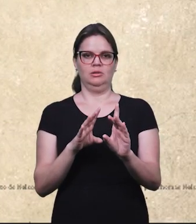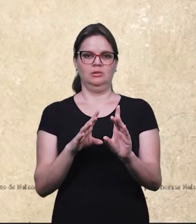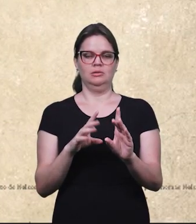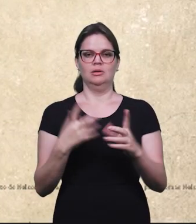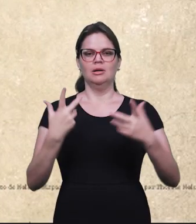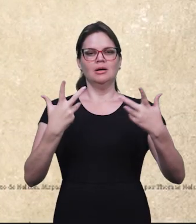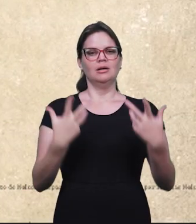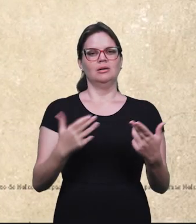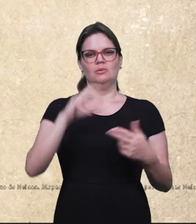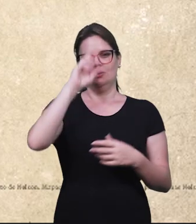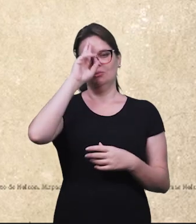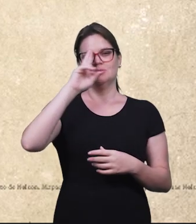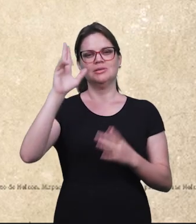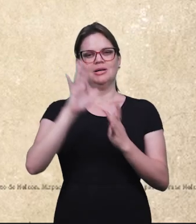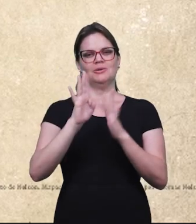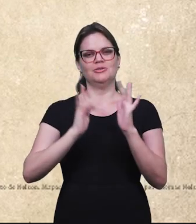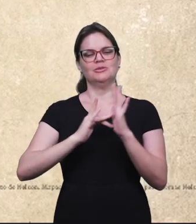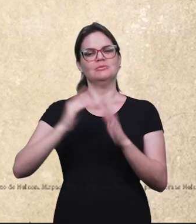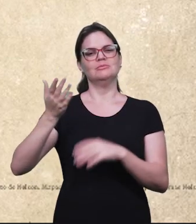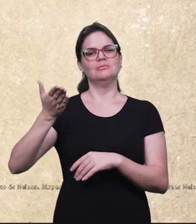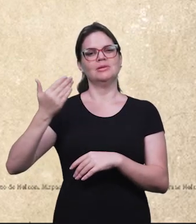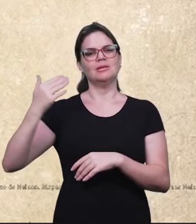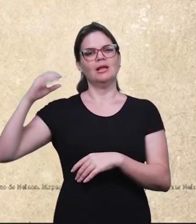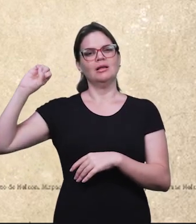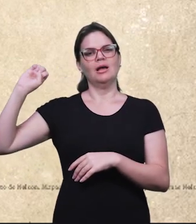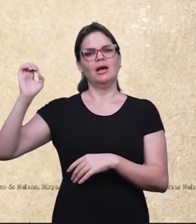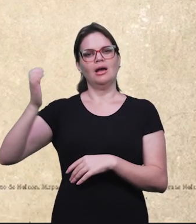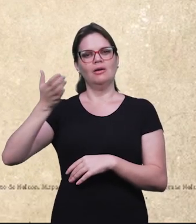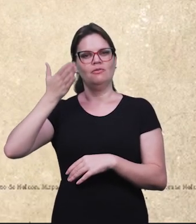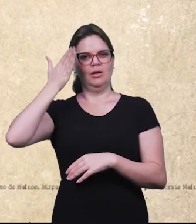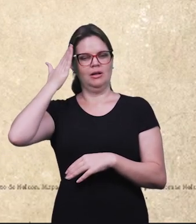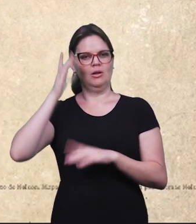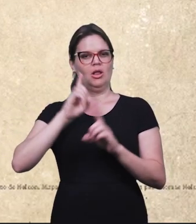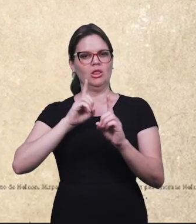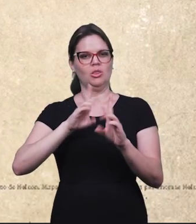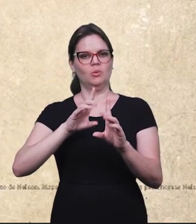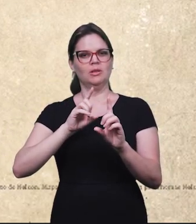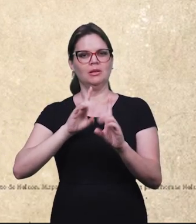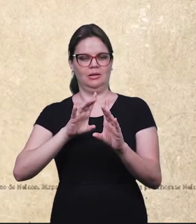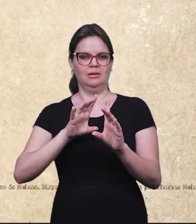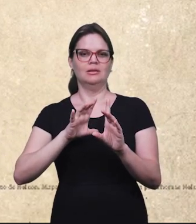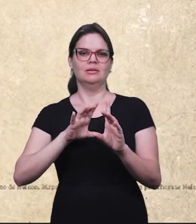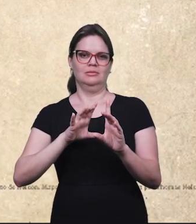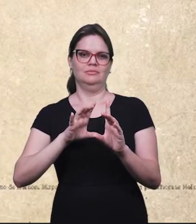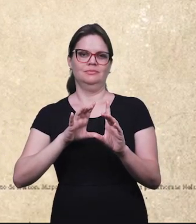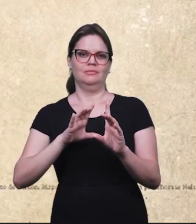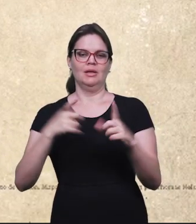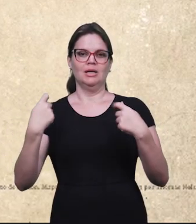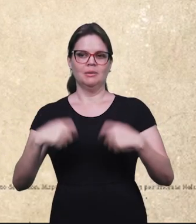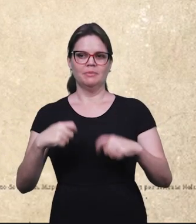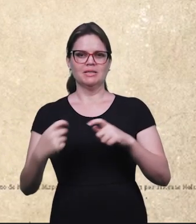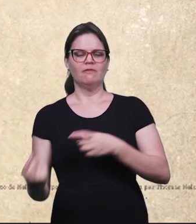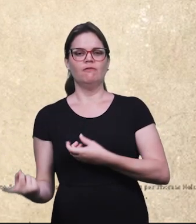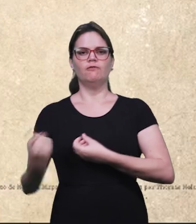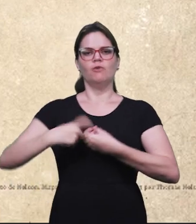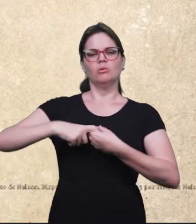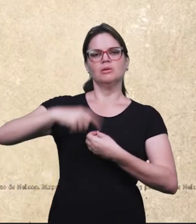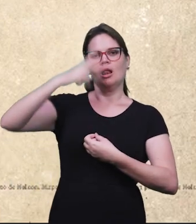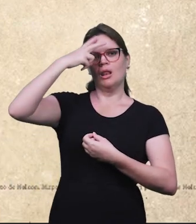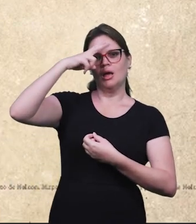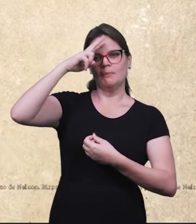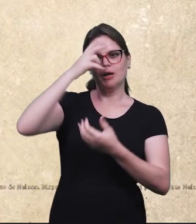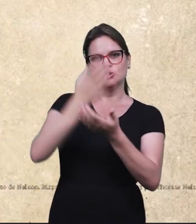obra, da mesma forma a doutrina vem por revelação na igreja primitiva. Então nós